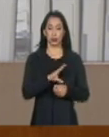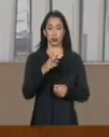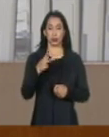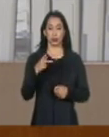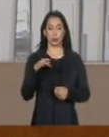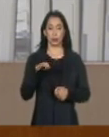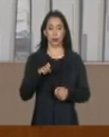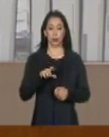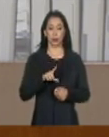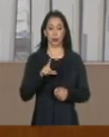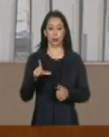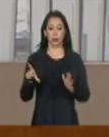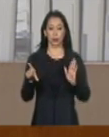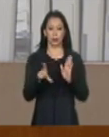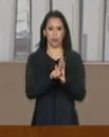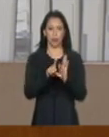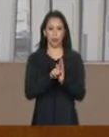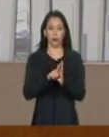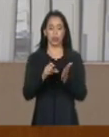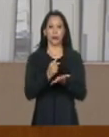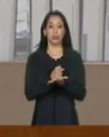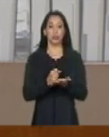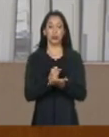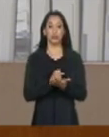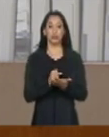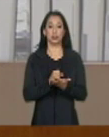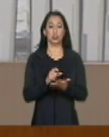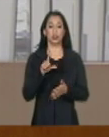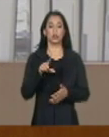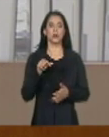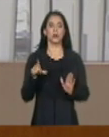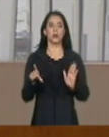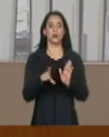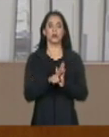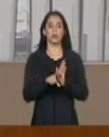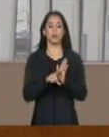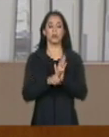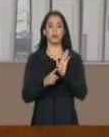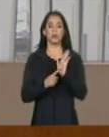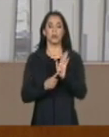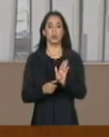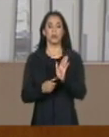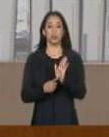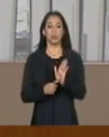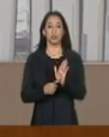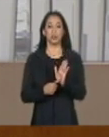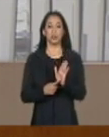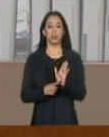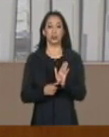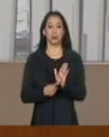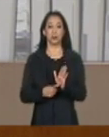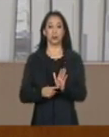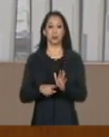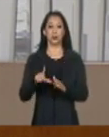a lei fundamental. A opção legislativa expressa no referido dispositivo